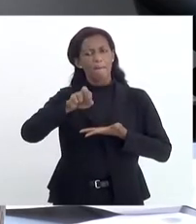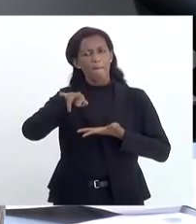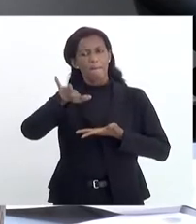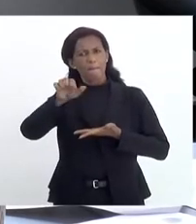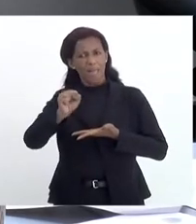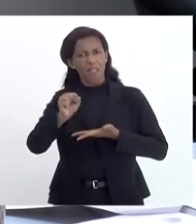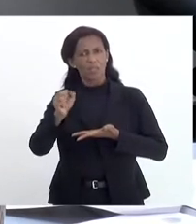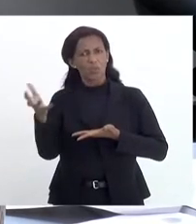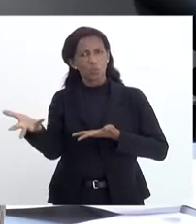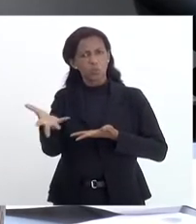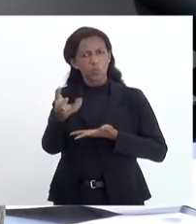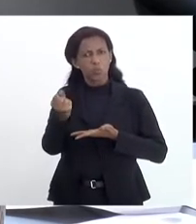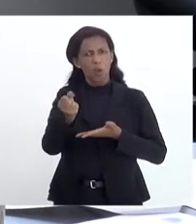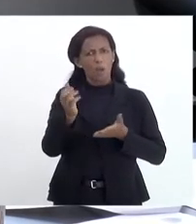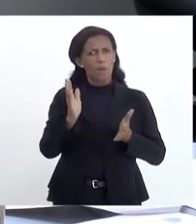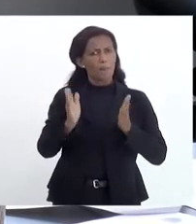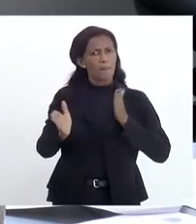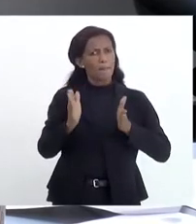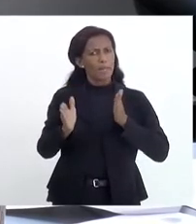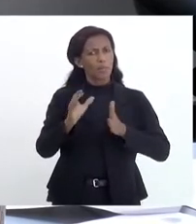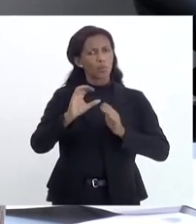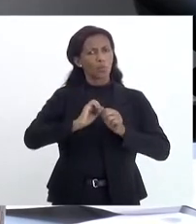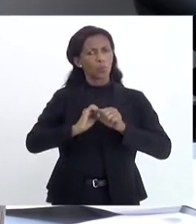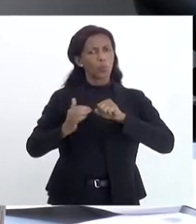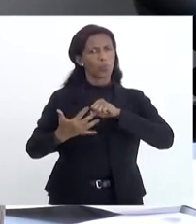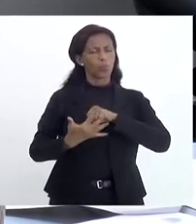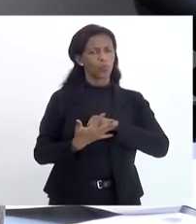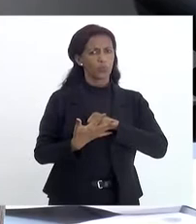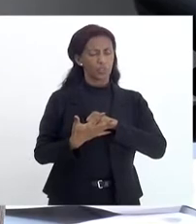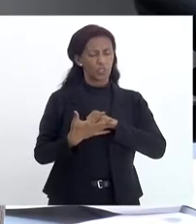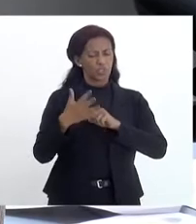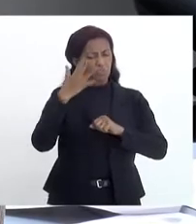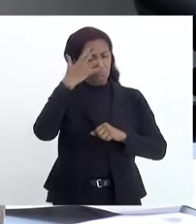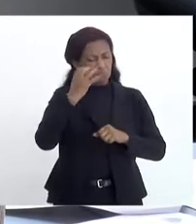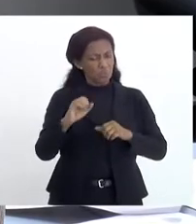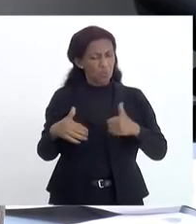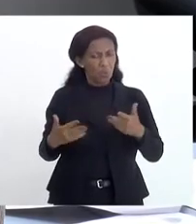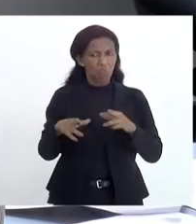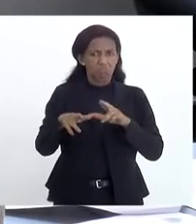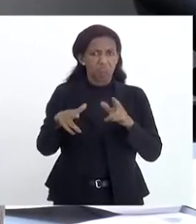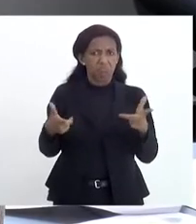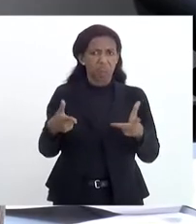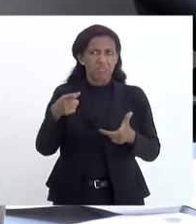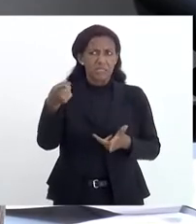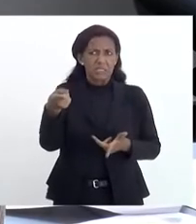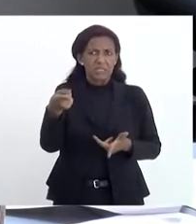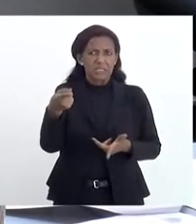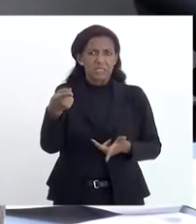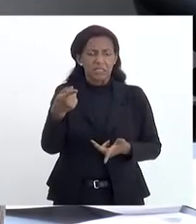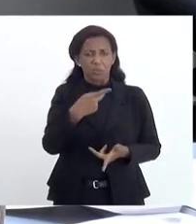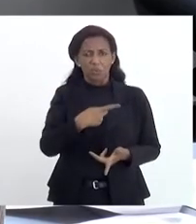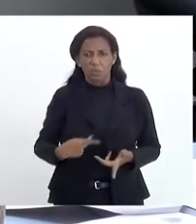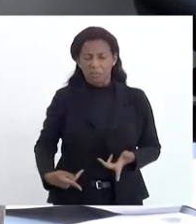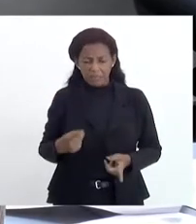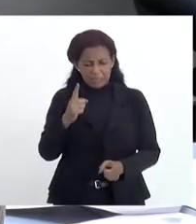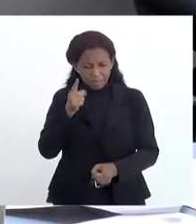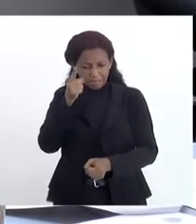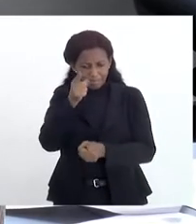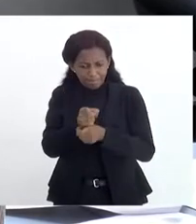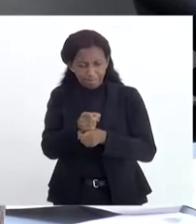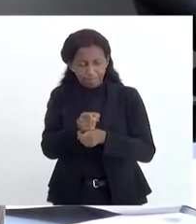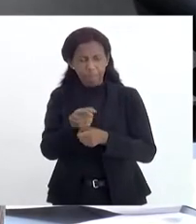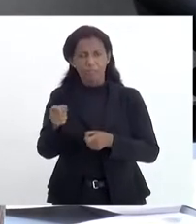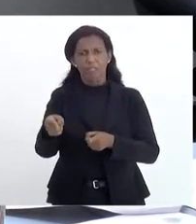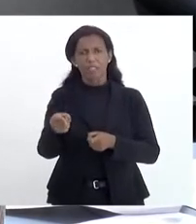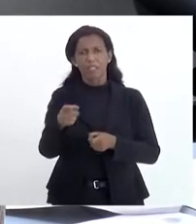foram adquiridos no período da Covid. Eu não sei qual é a diferença que Vossa Excelência detectou